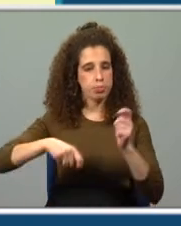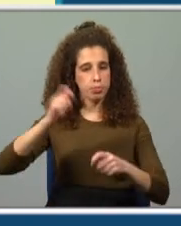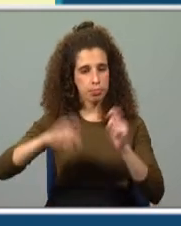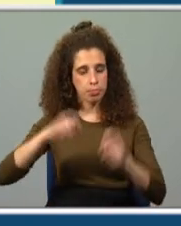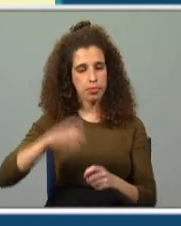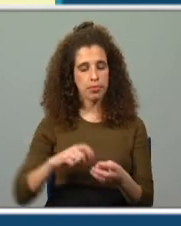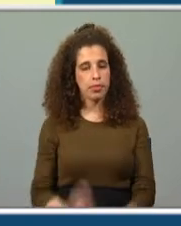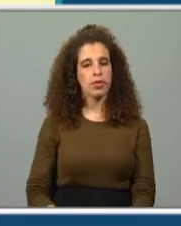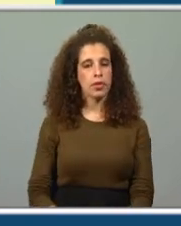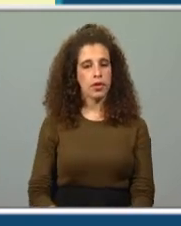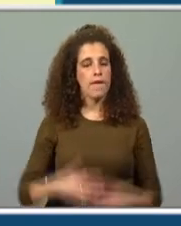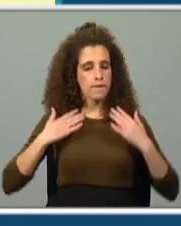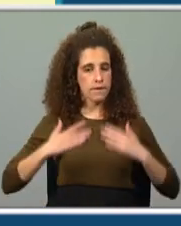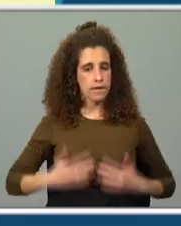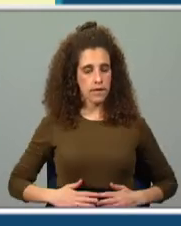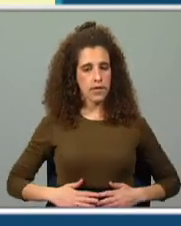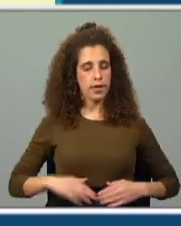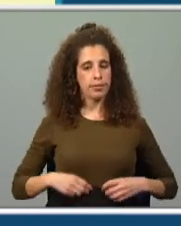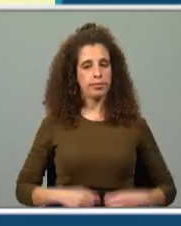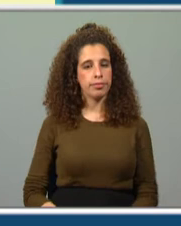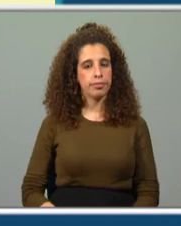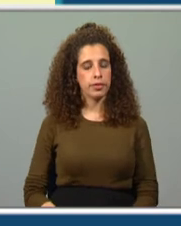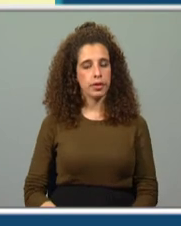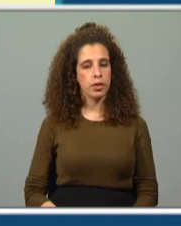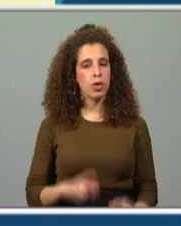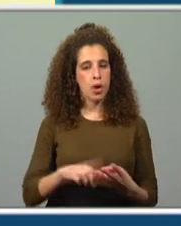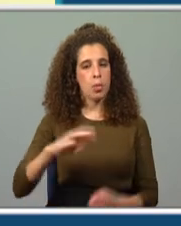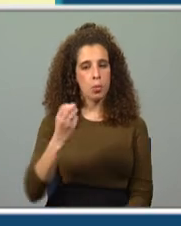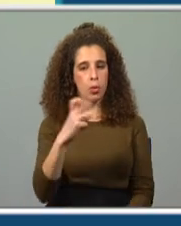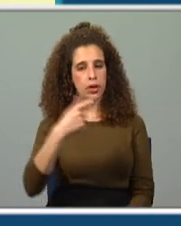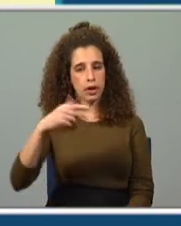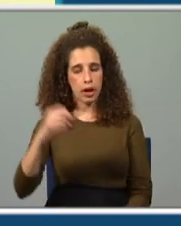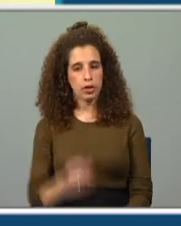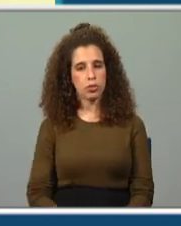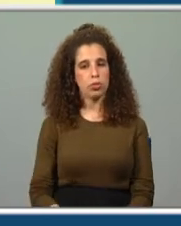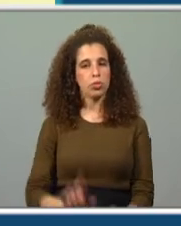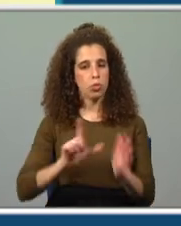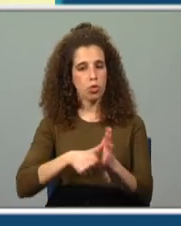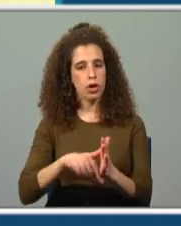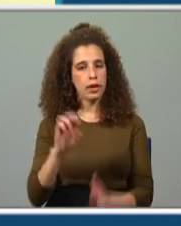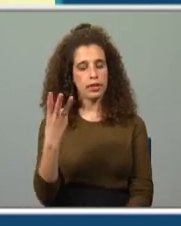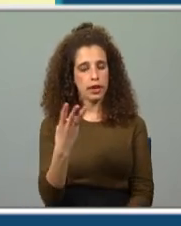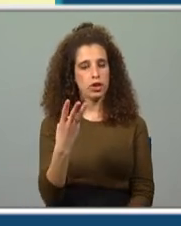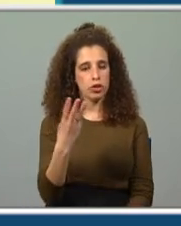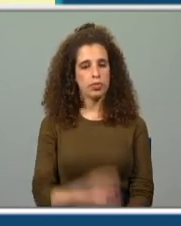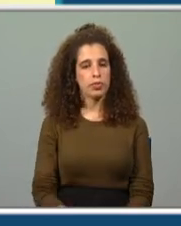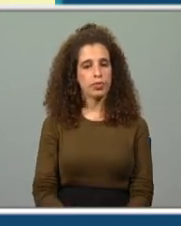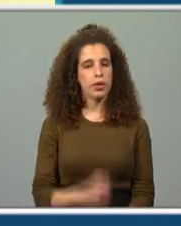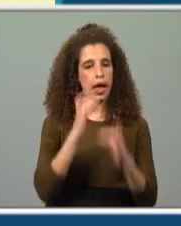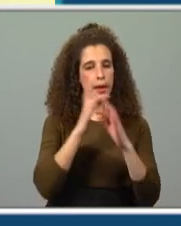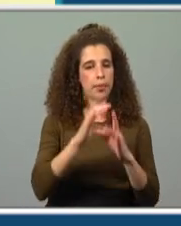vestida de majorete, aqui o figurino que esta personagem vai levar, Morato dos pratos e mais quatro executantes,